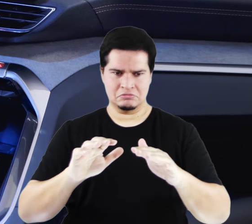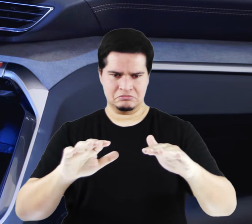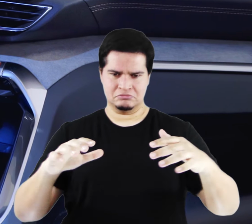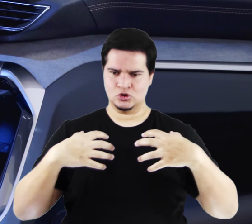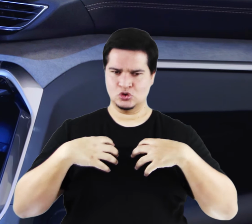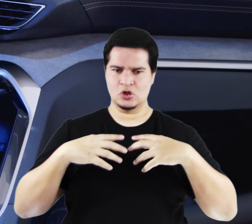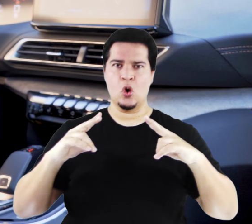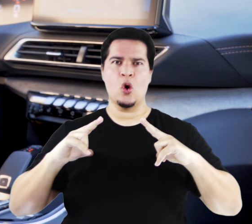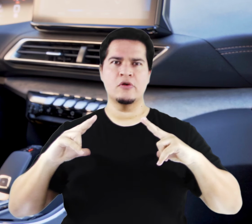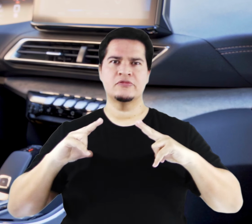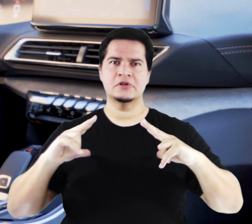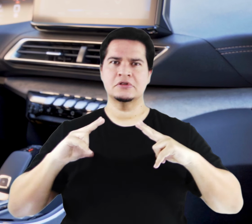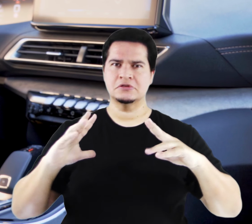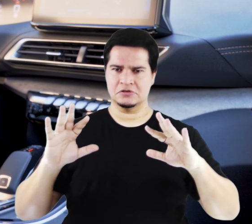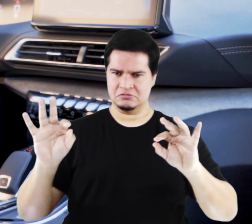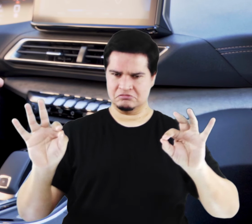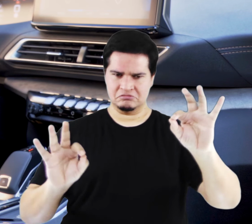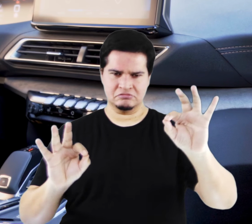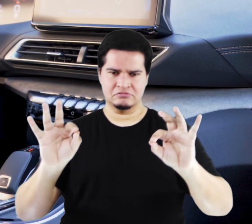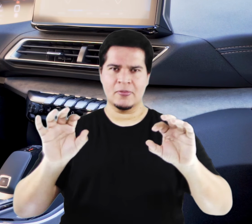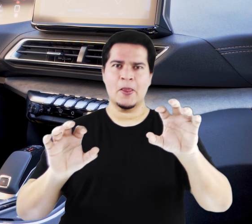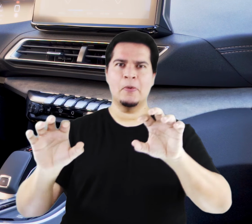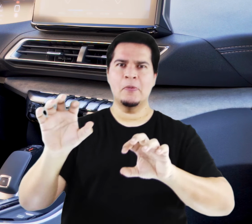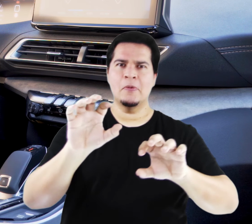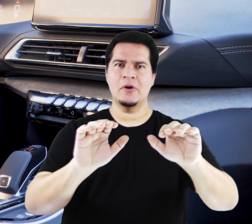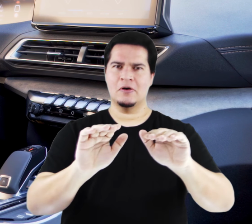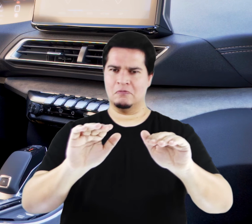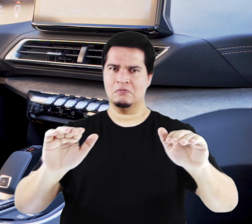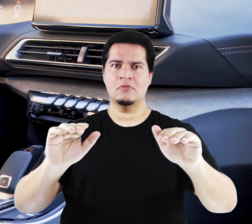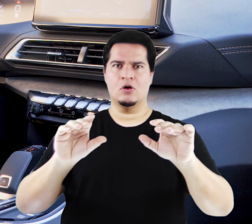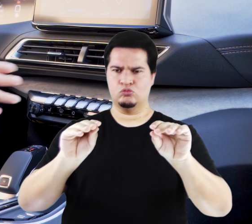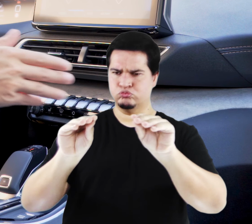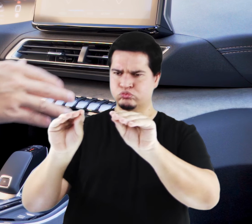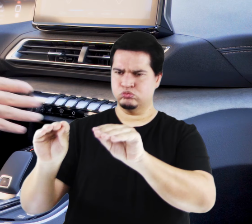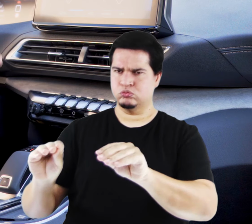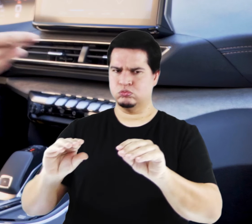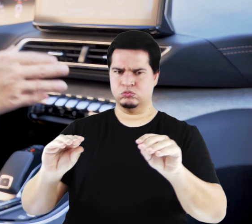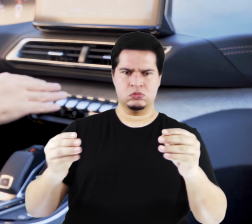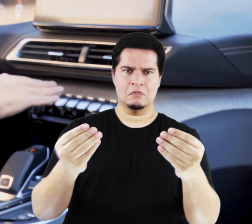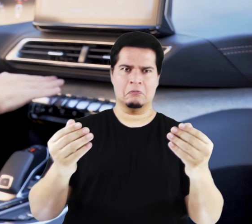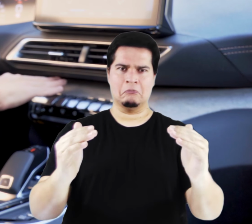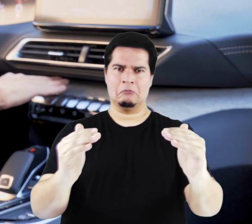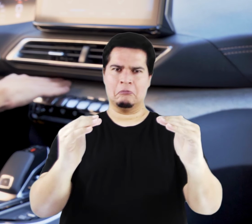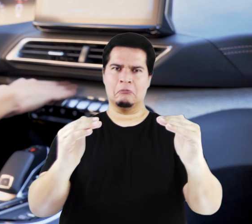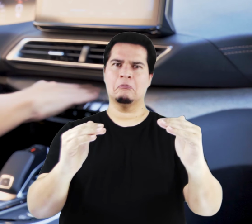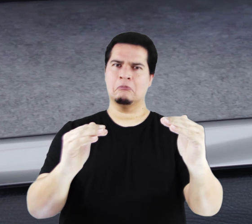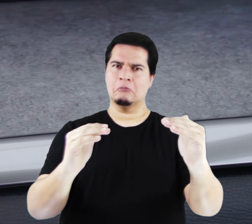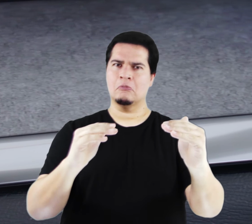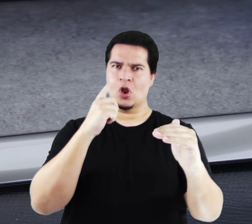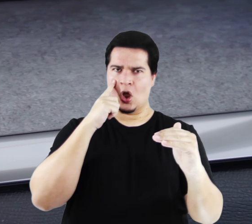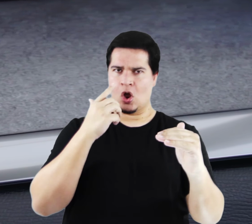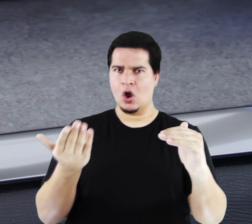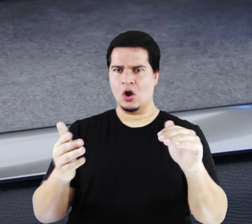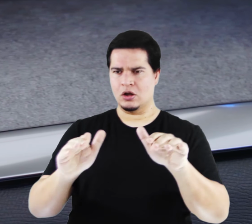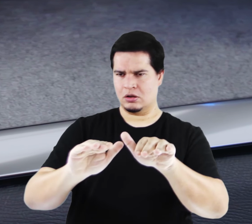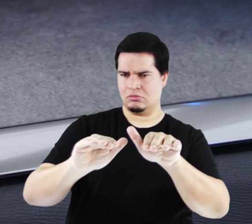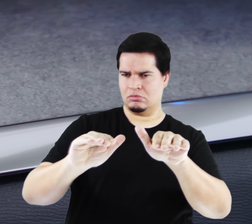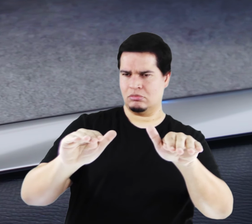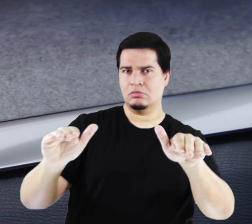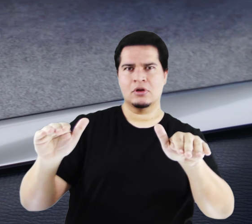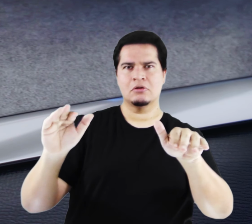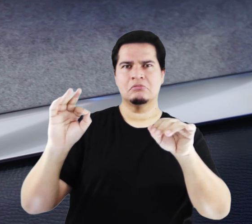está falando de cabine, não só de design, mas também de materiais, né? Então, de saída, eu gostei muito, por exemplo, desse suede cinza, né, que